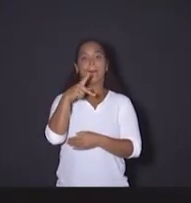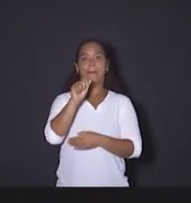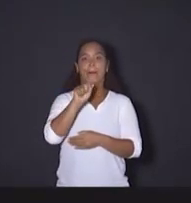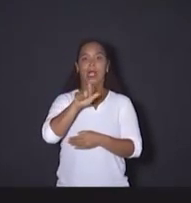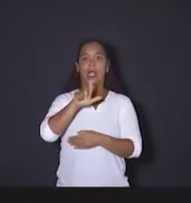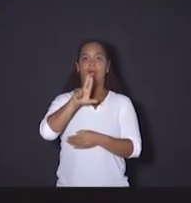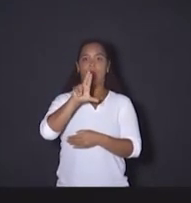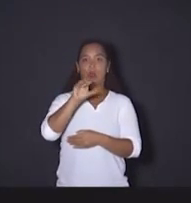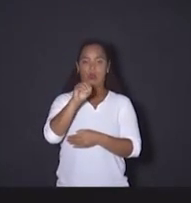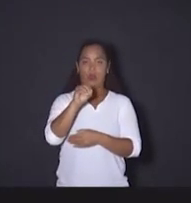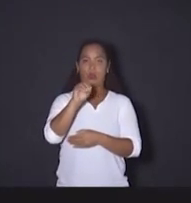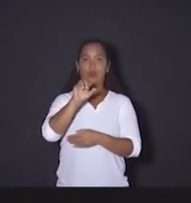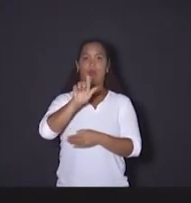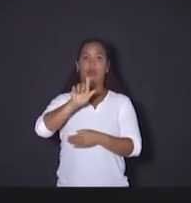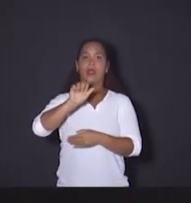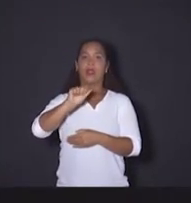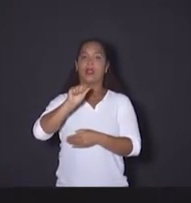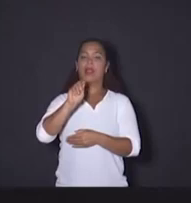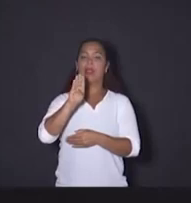Gabriele